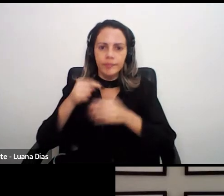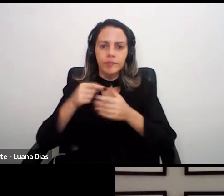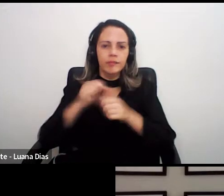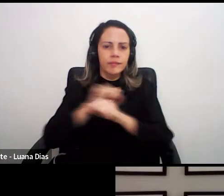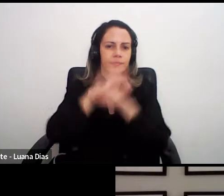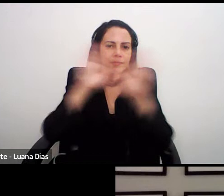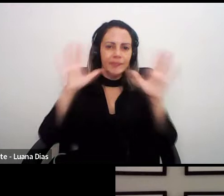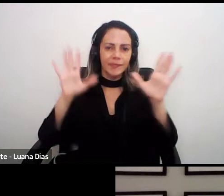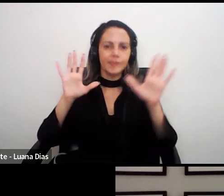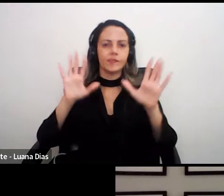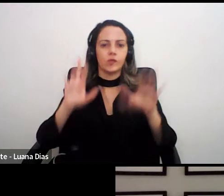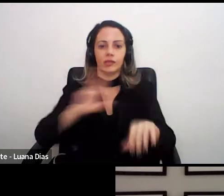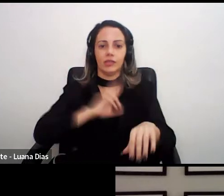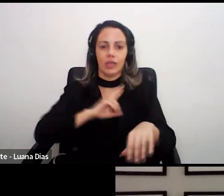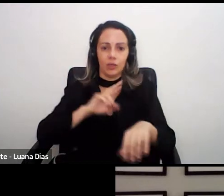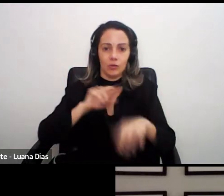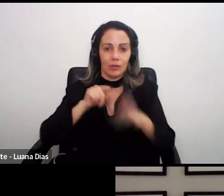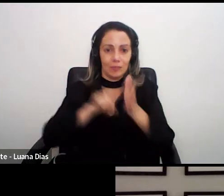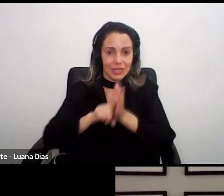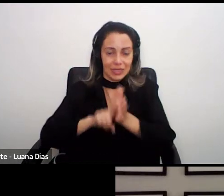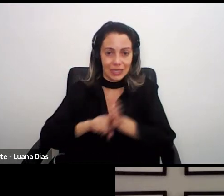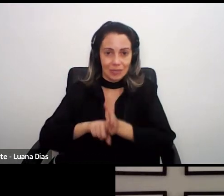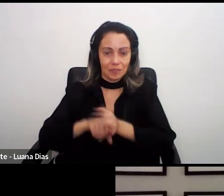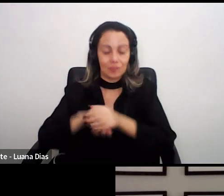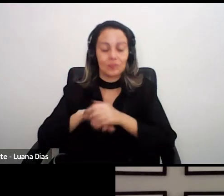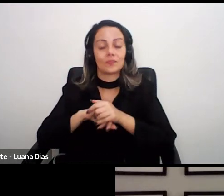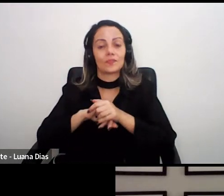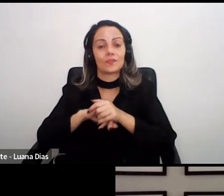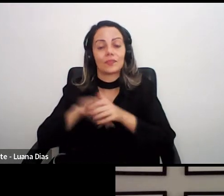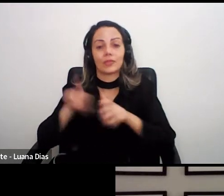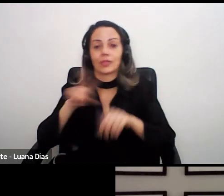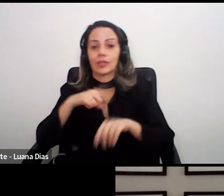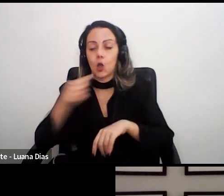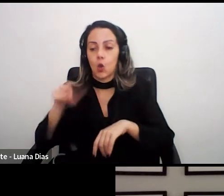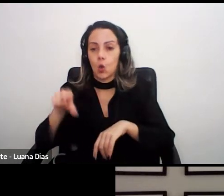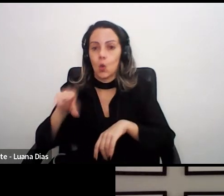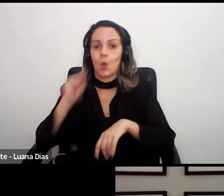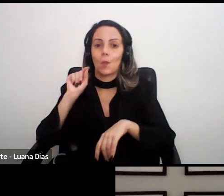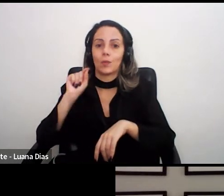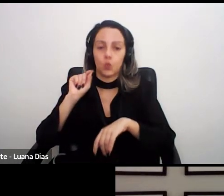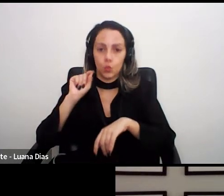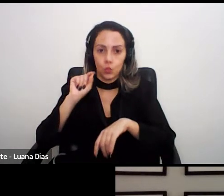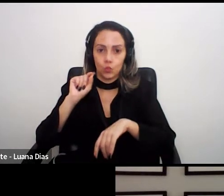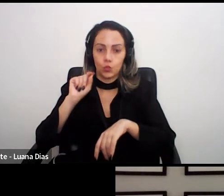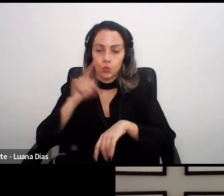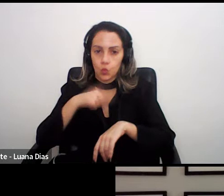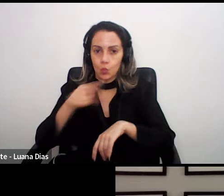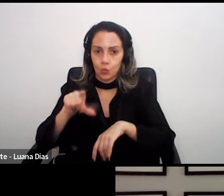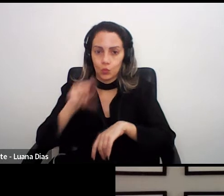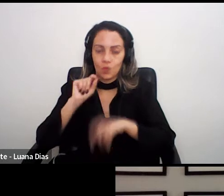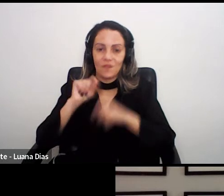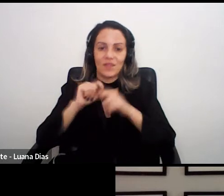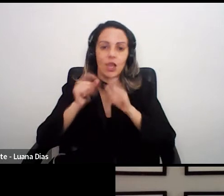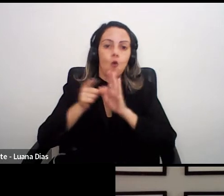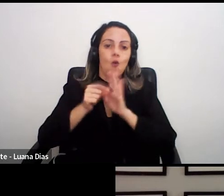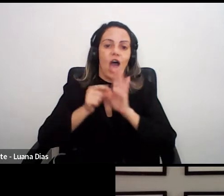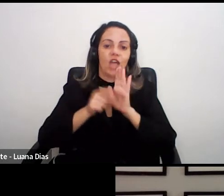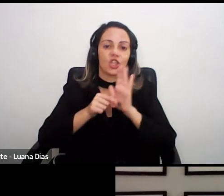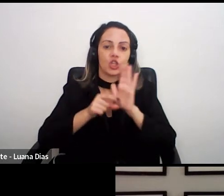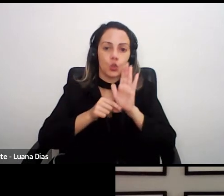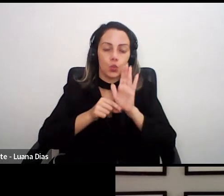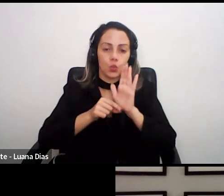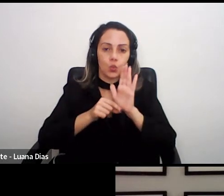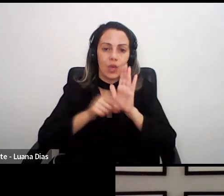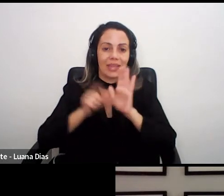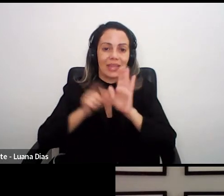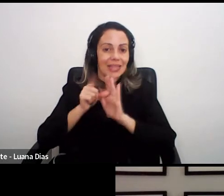no resultado das pesquisas, que a gente optou, o grupo optou por fazer um artigo, e aí nesse